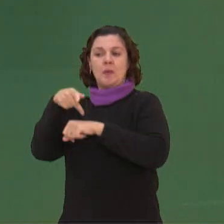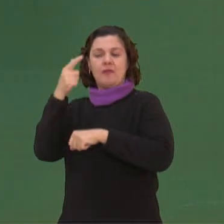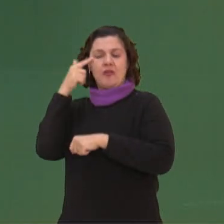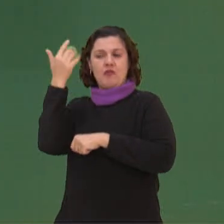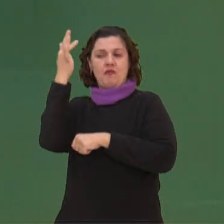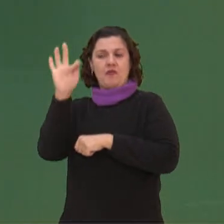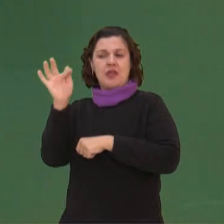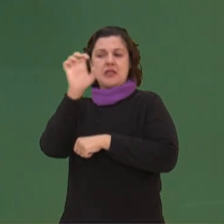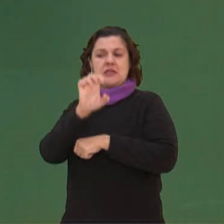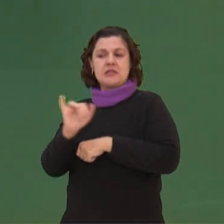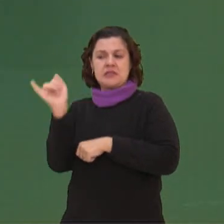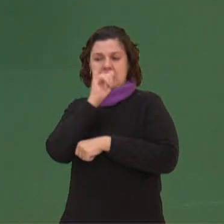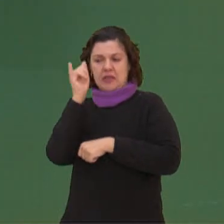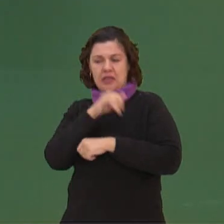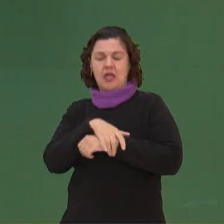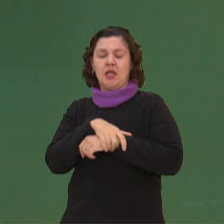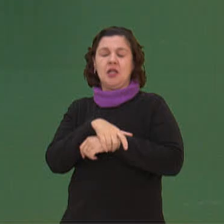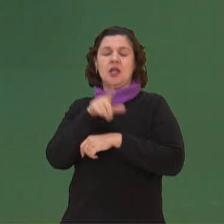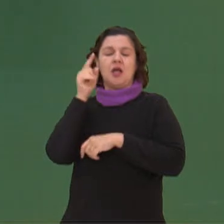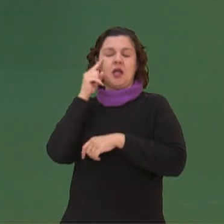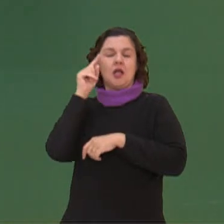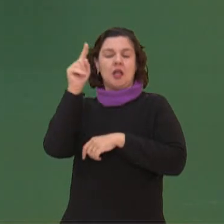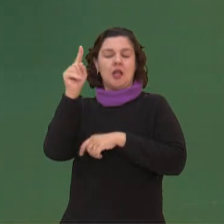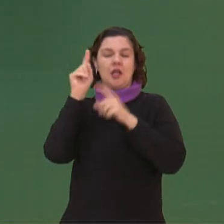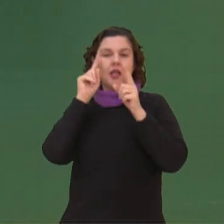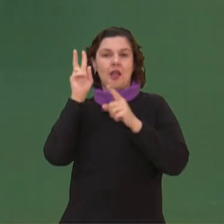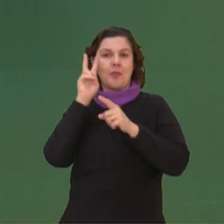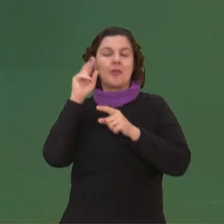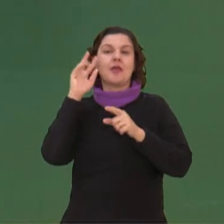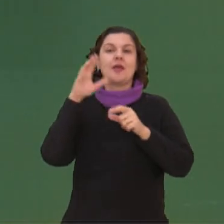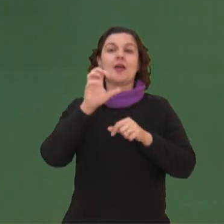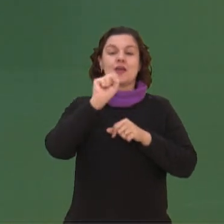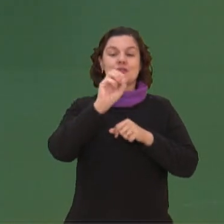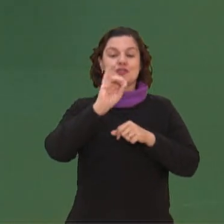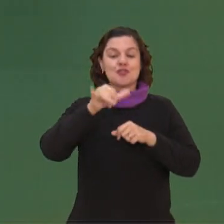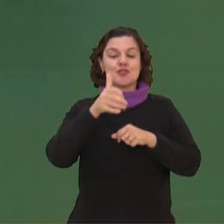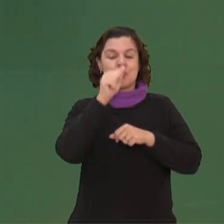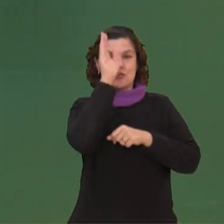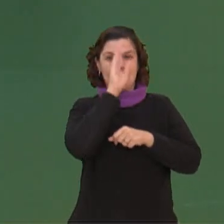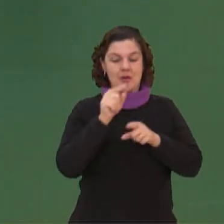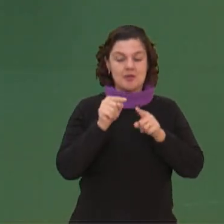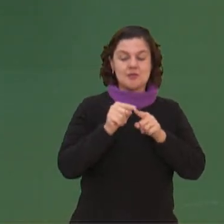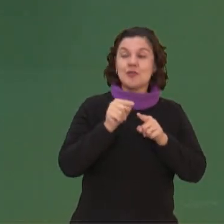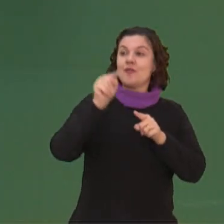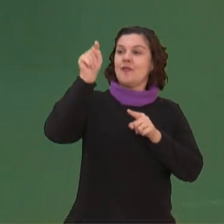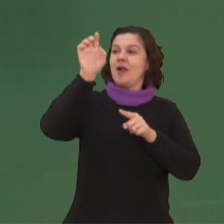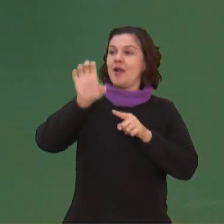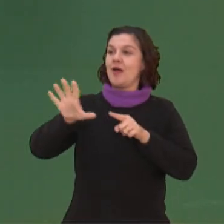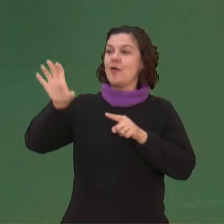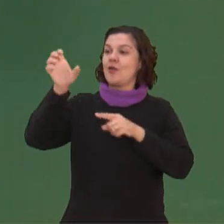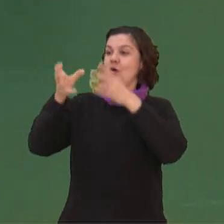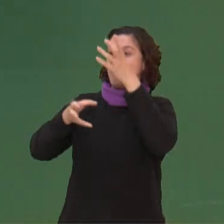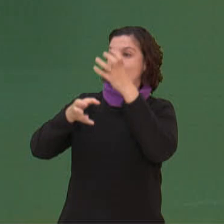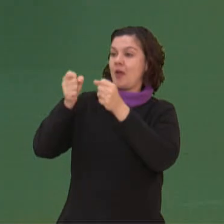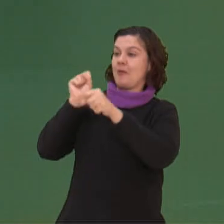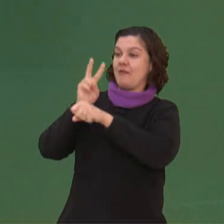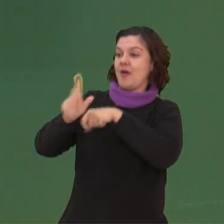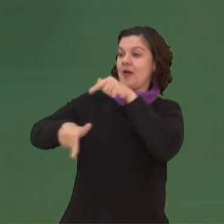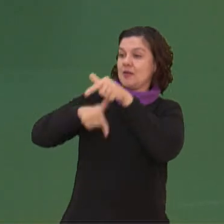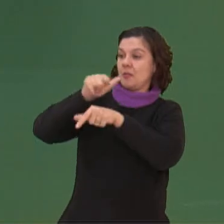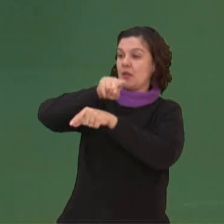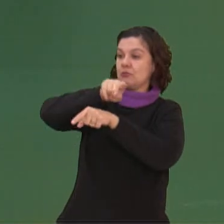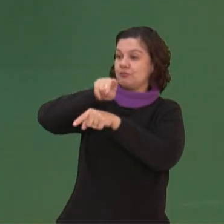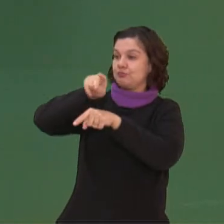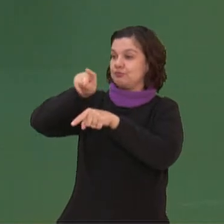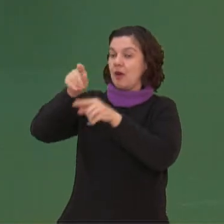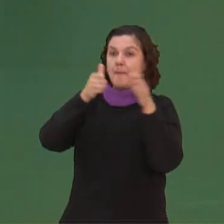França ou da Itália. E daí, o gado lá se alimentou com a nossa soja. E lá deu emprego para várias pessoas que